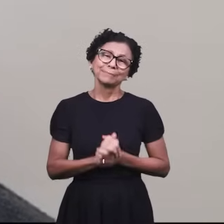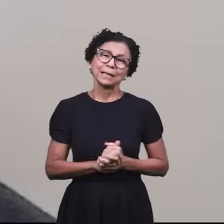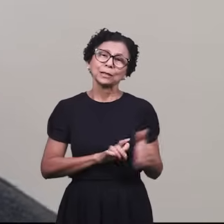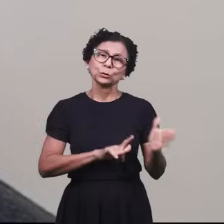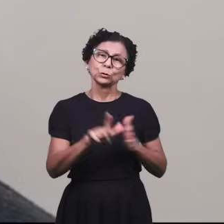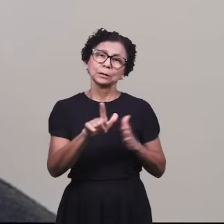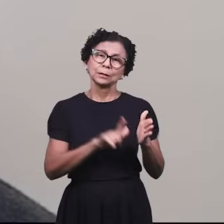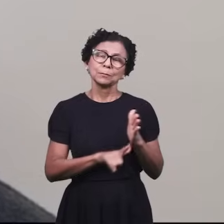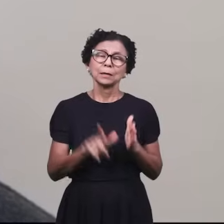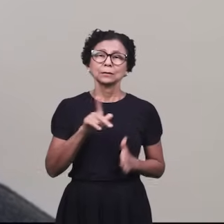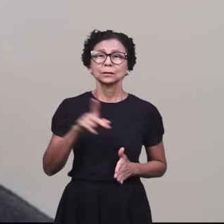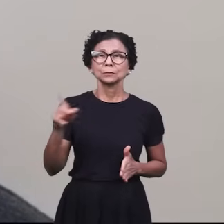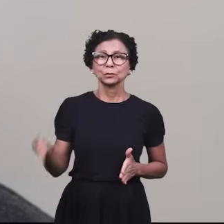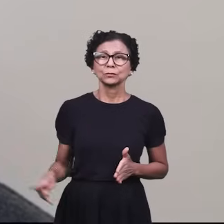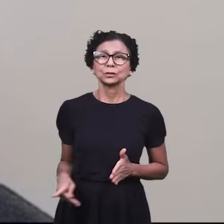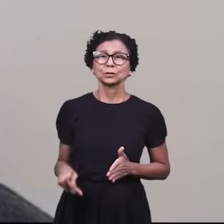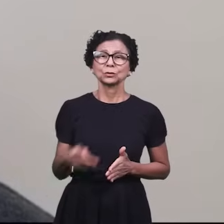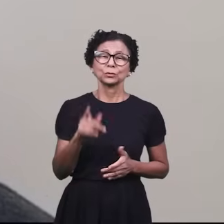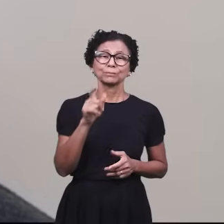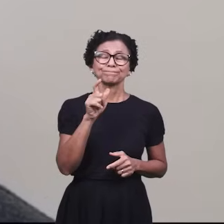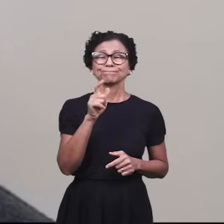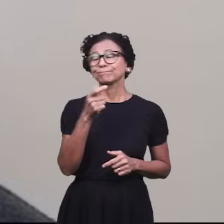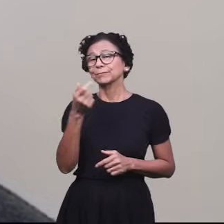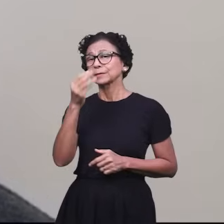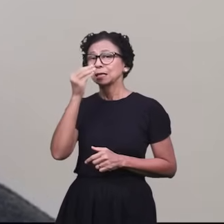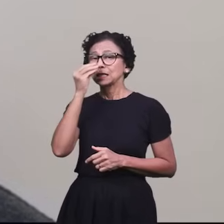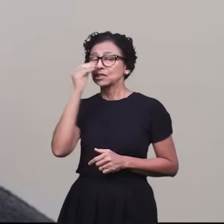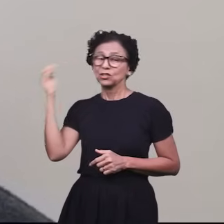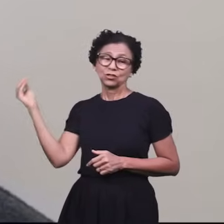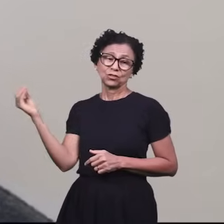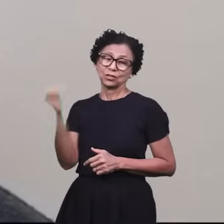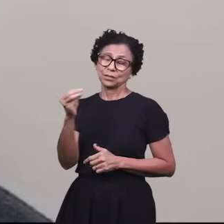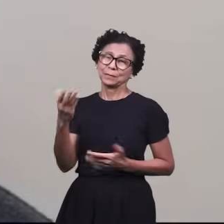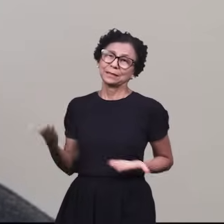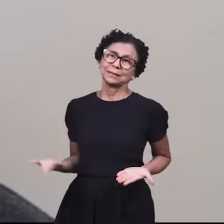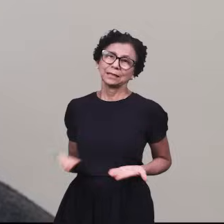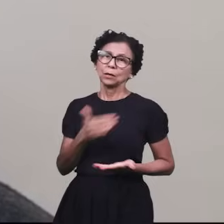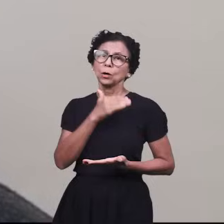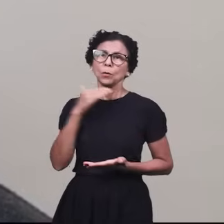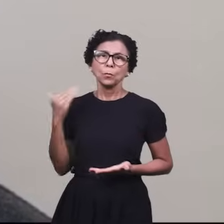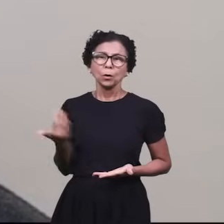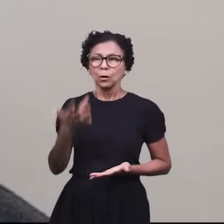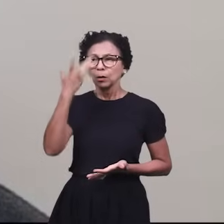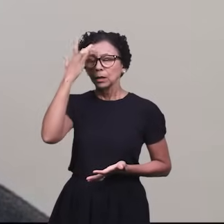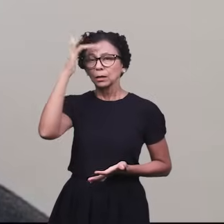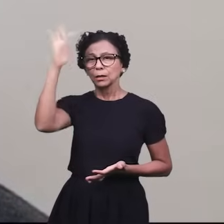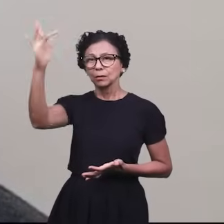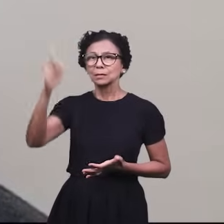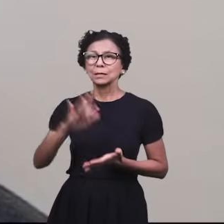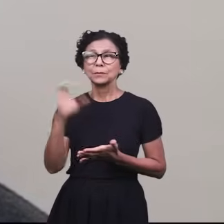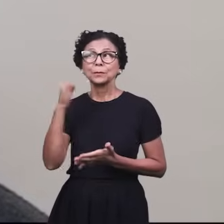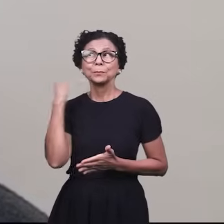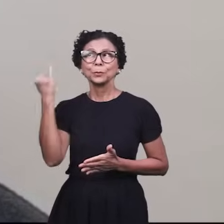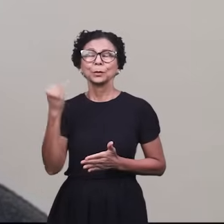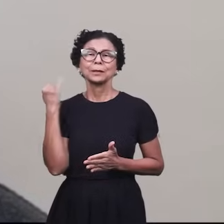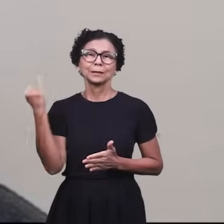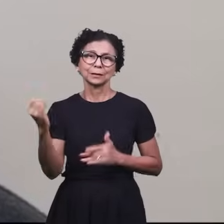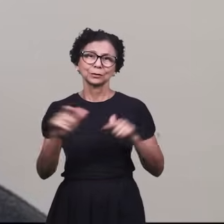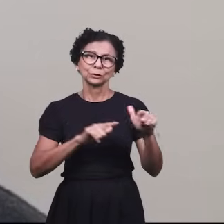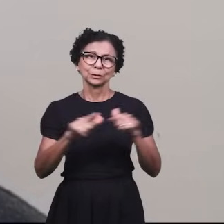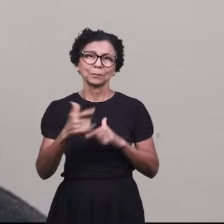Infelizmente, o trabalho de Mendel foi, de certa forma, ignorado e ele acabou falecendo sem ter o